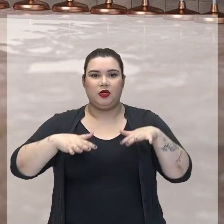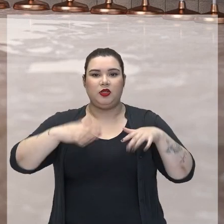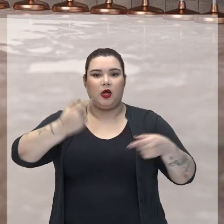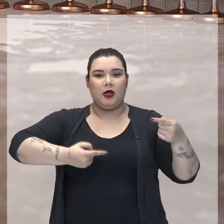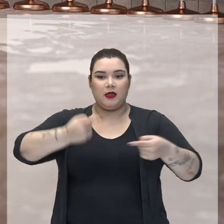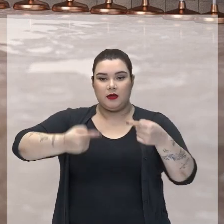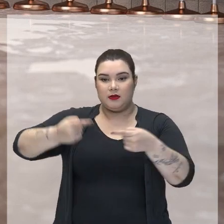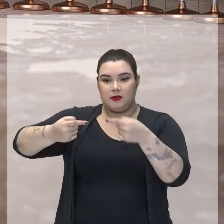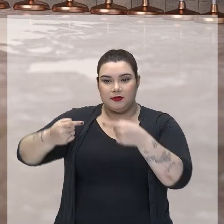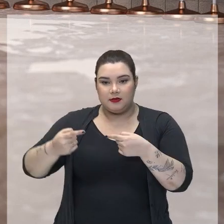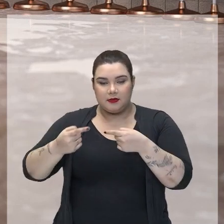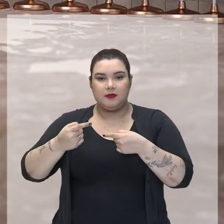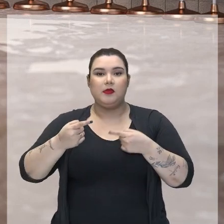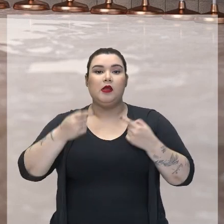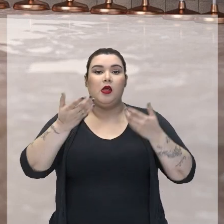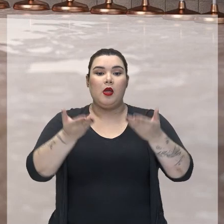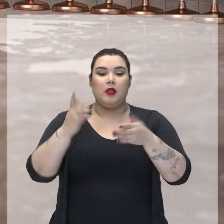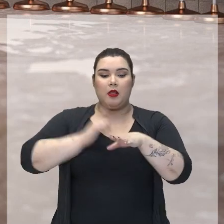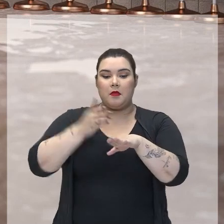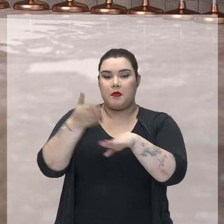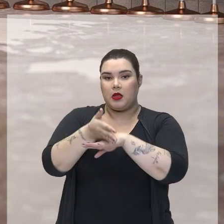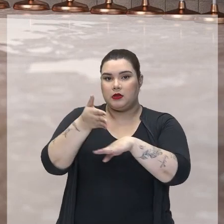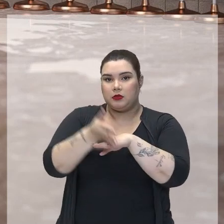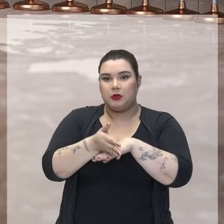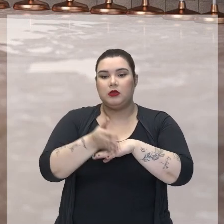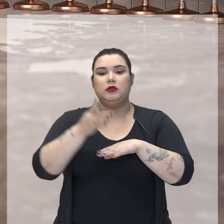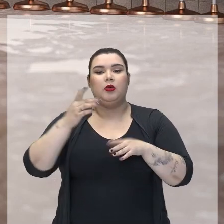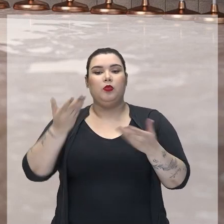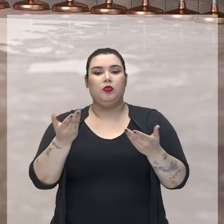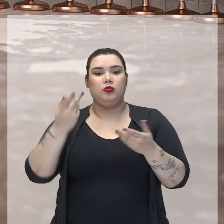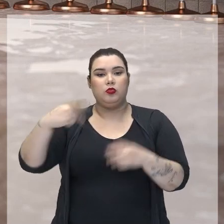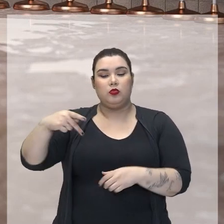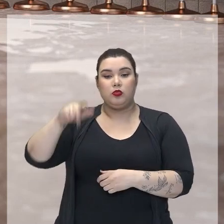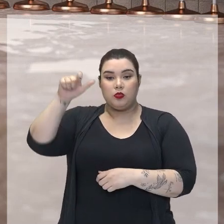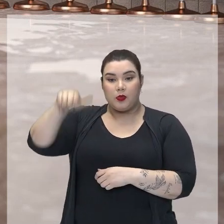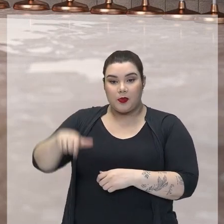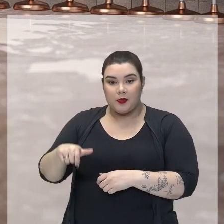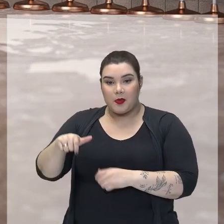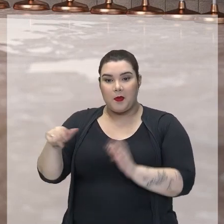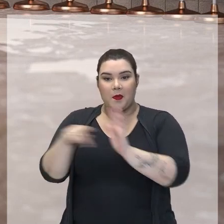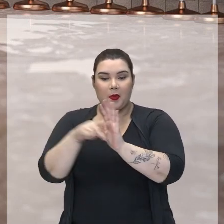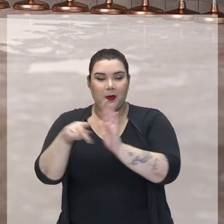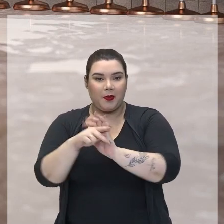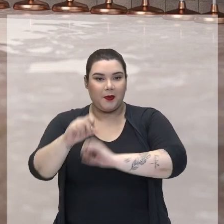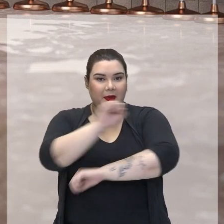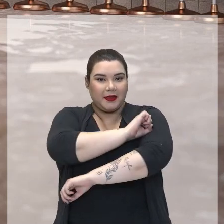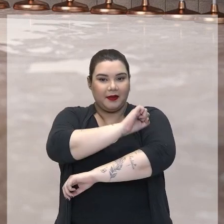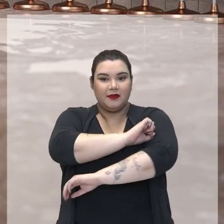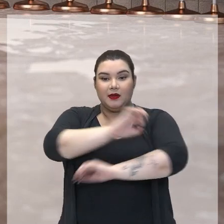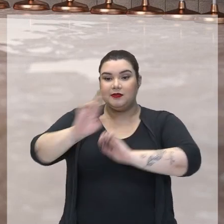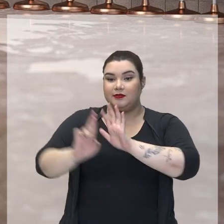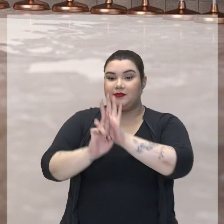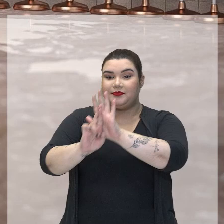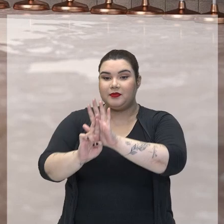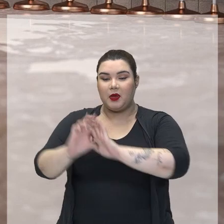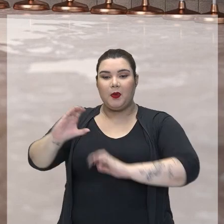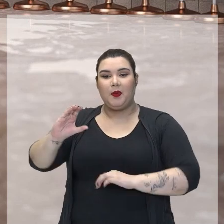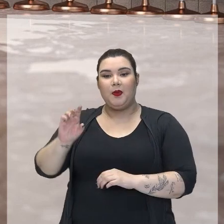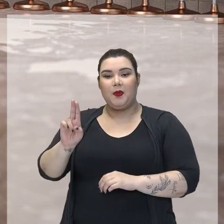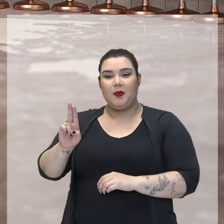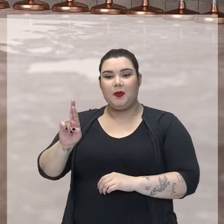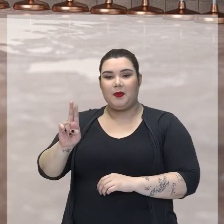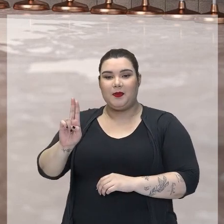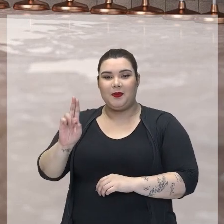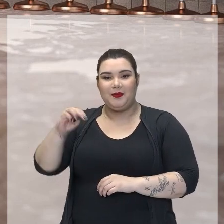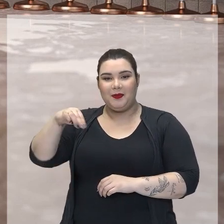interessam, onde nós temos aqui a participação, né, do nosso embaixador aqui do 8º ano, que é o nosso Curumim da